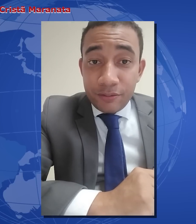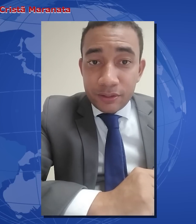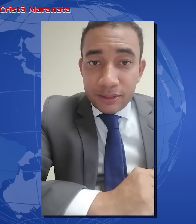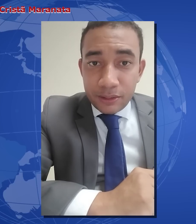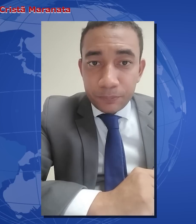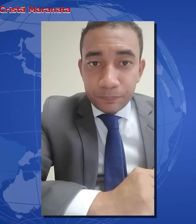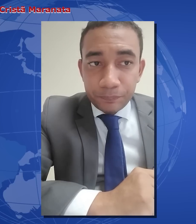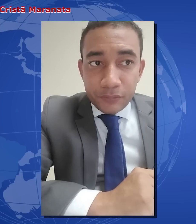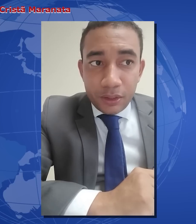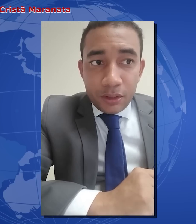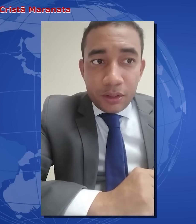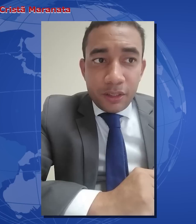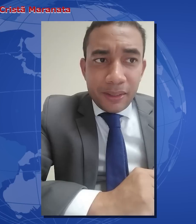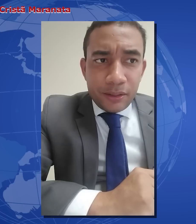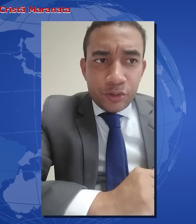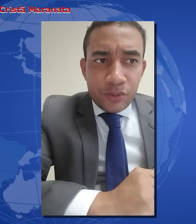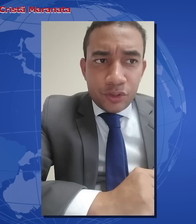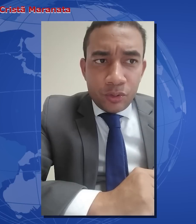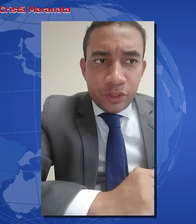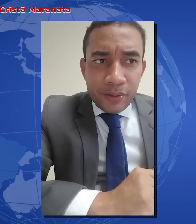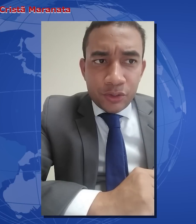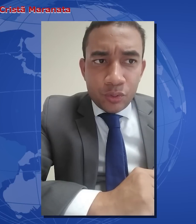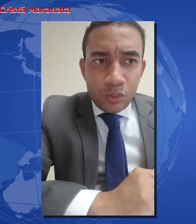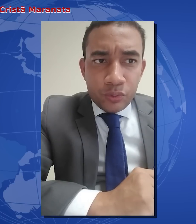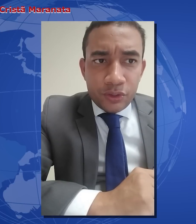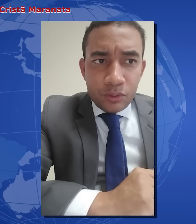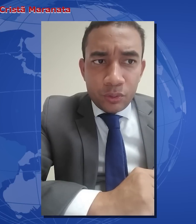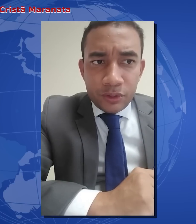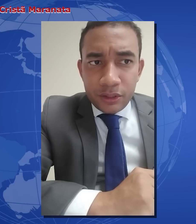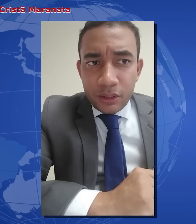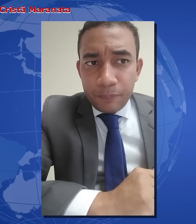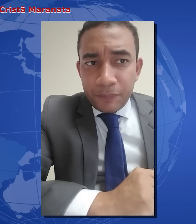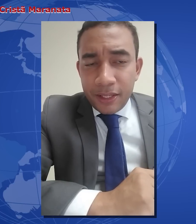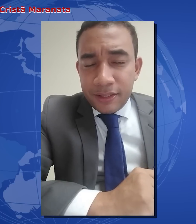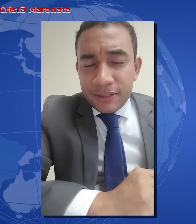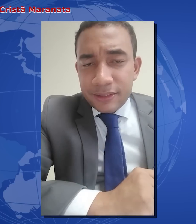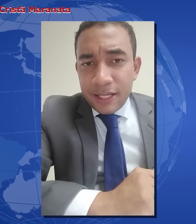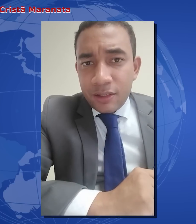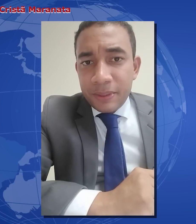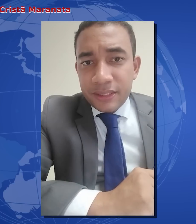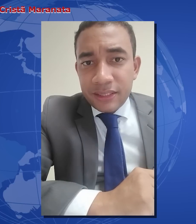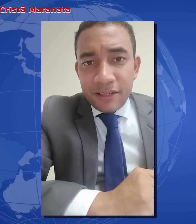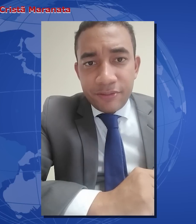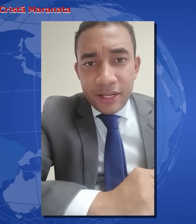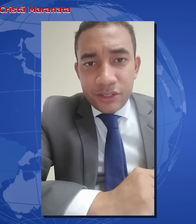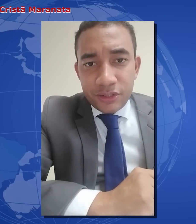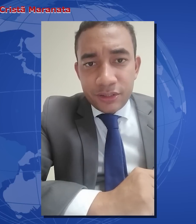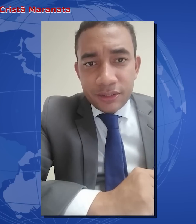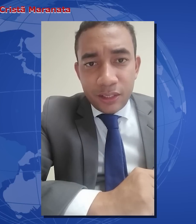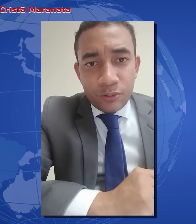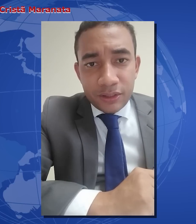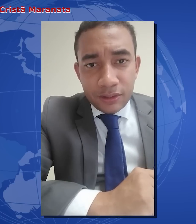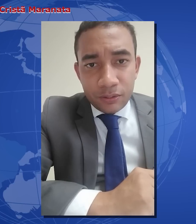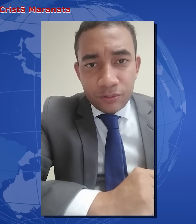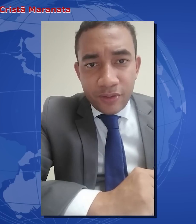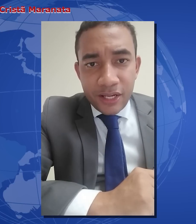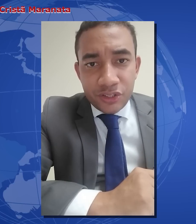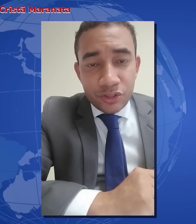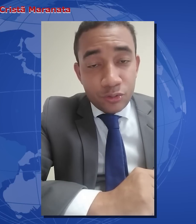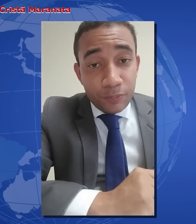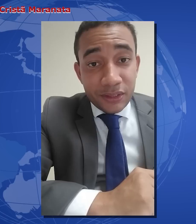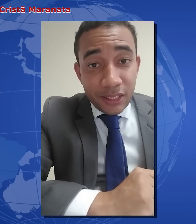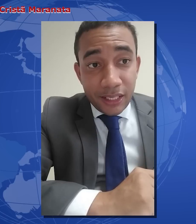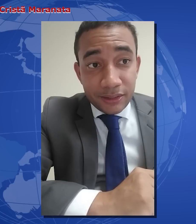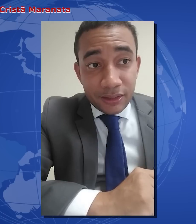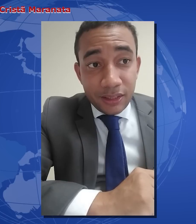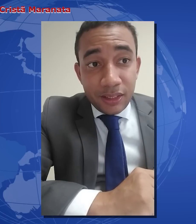uma revelação. Em Mateus 22, verso 11 e 12, era necessário apresentar vestes de salvação,